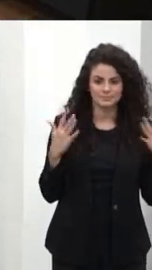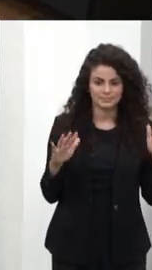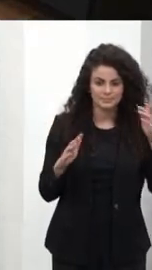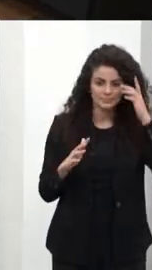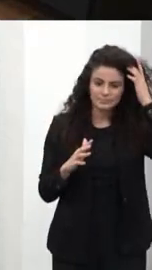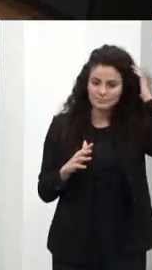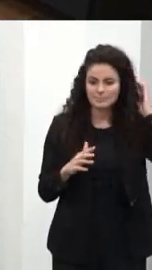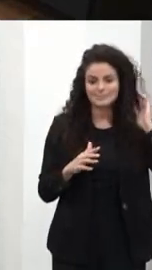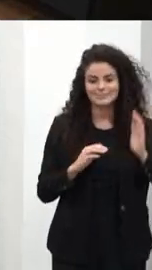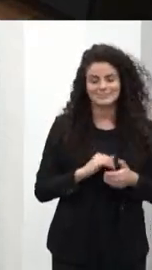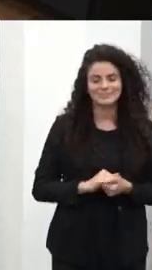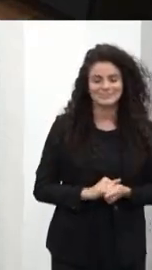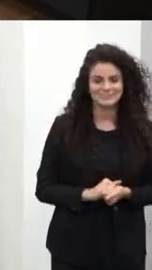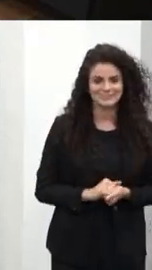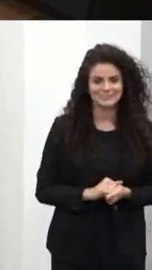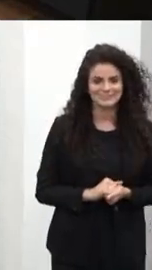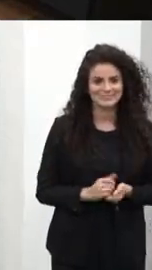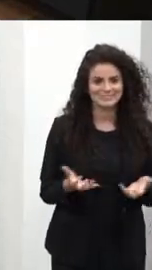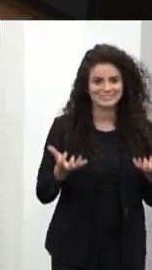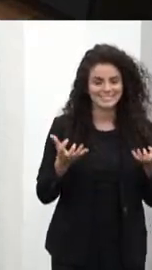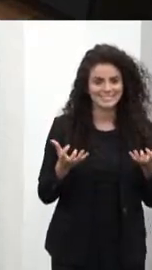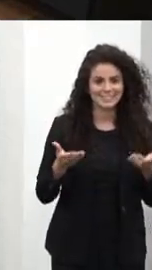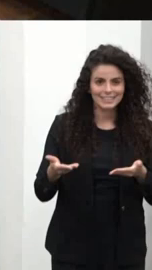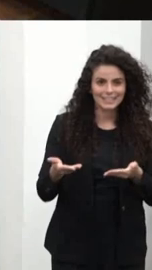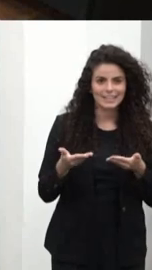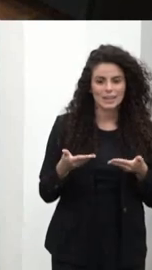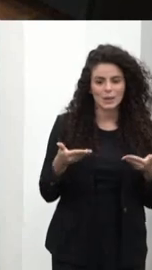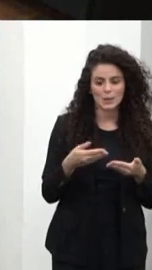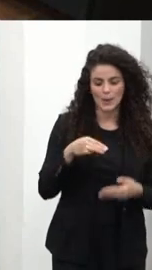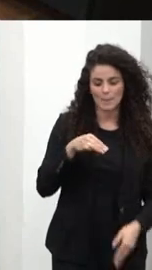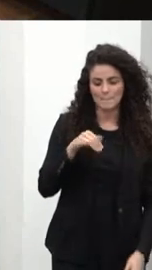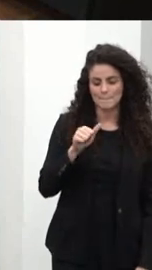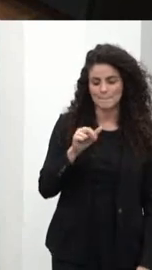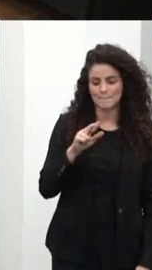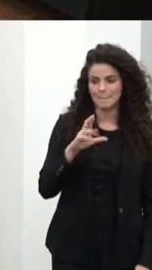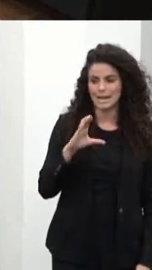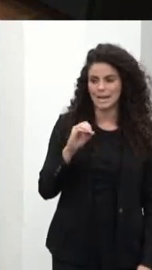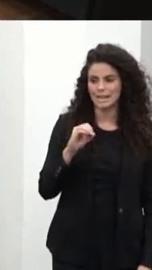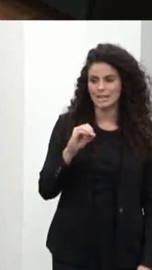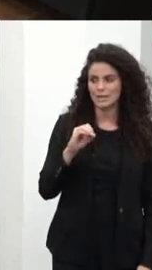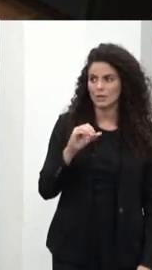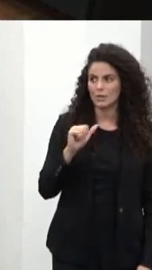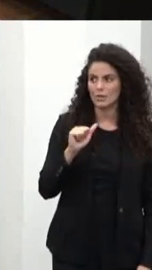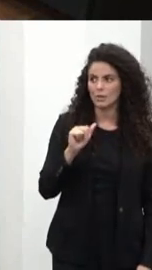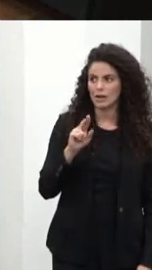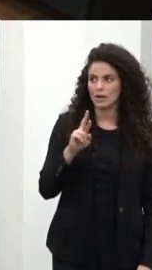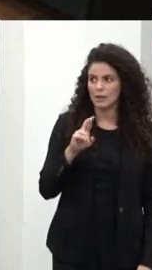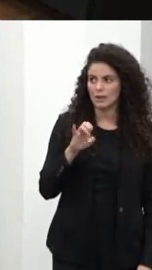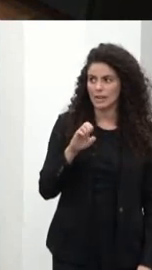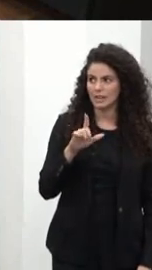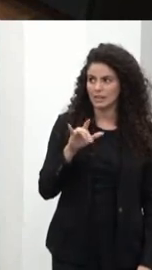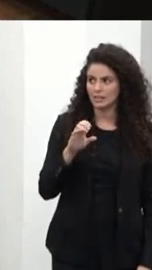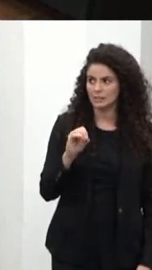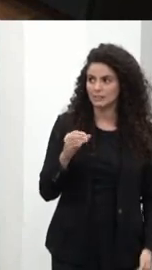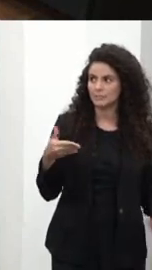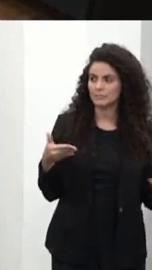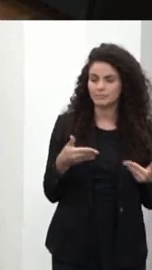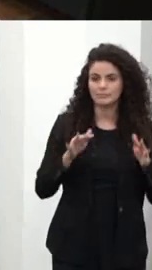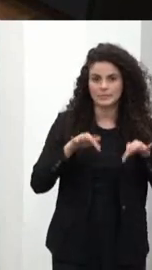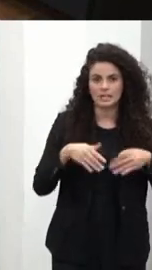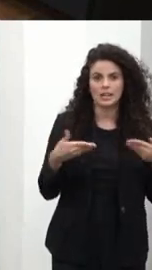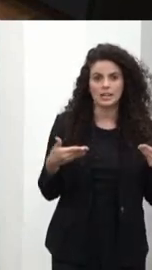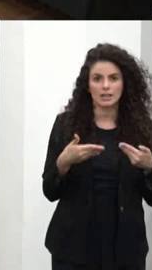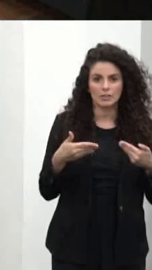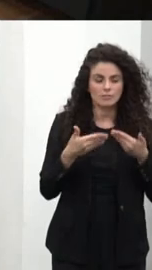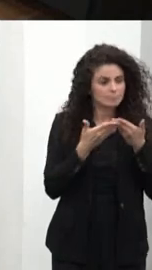Fernando quero chamar agora o Marco Aurélio Silva para a última fala dessa rodada e aí a gente vai abrir aqui